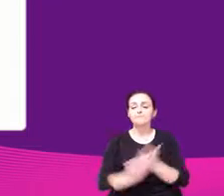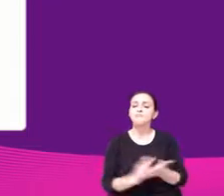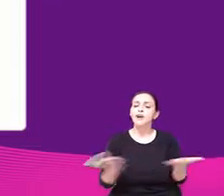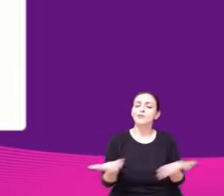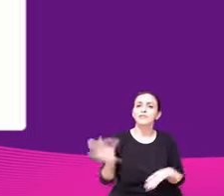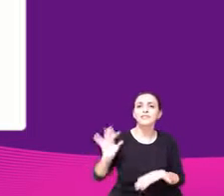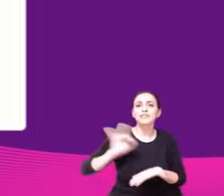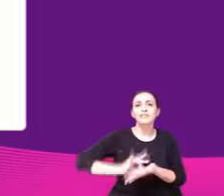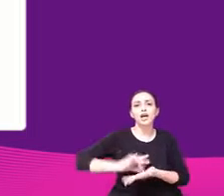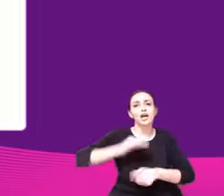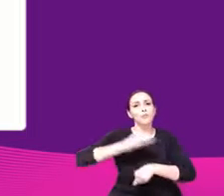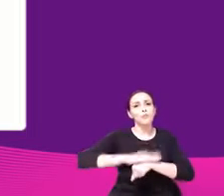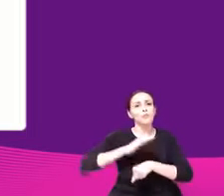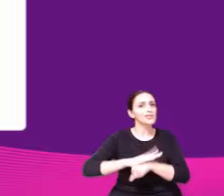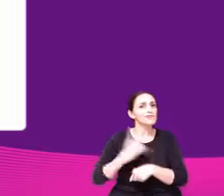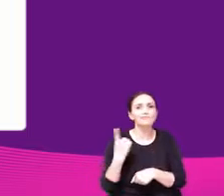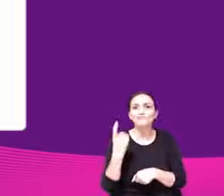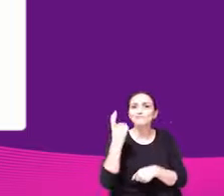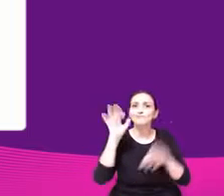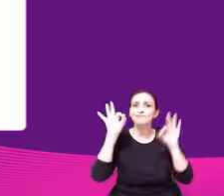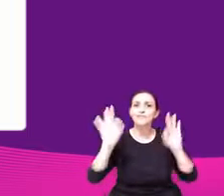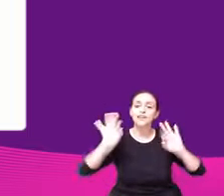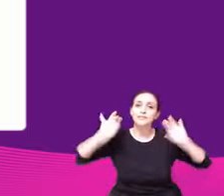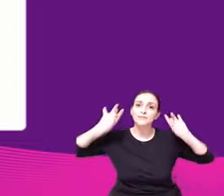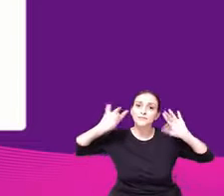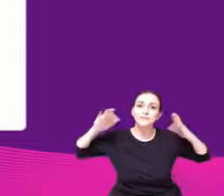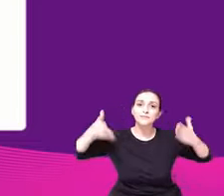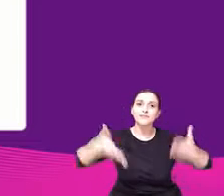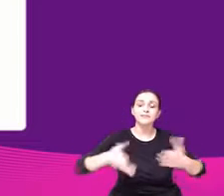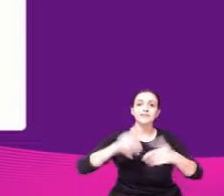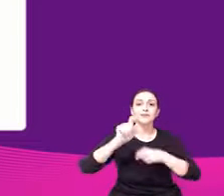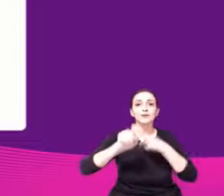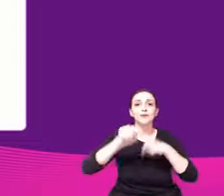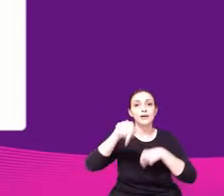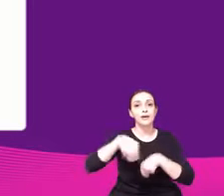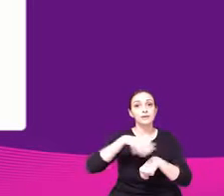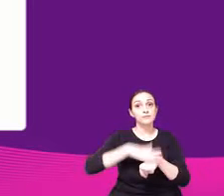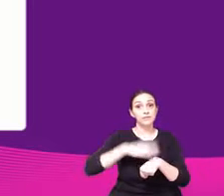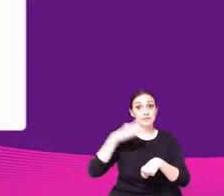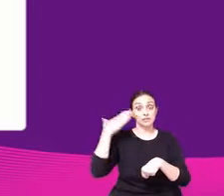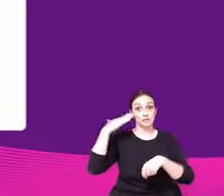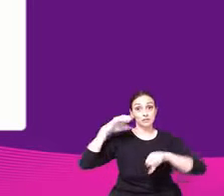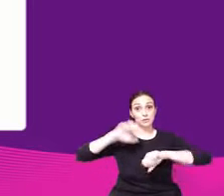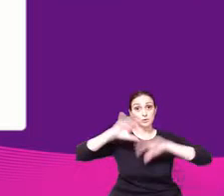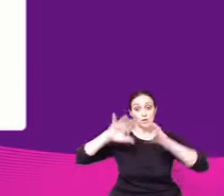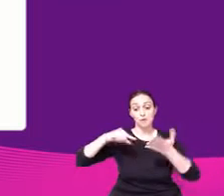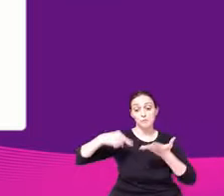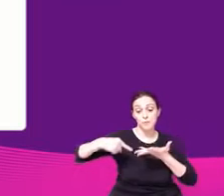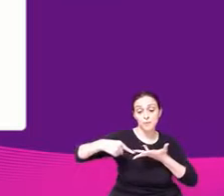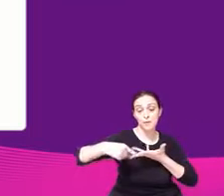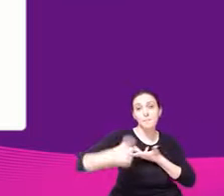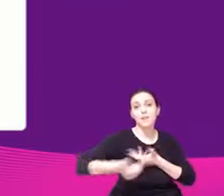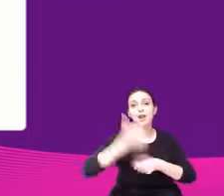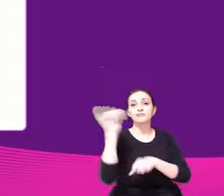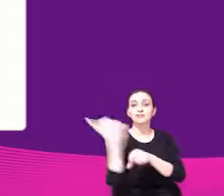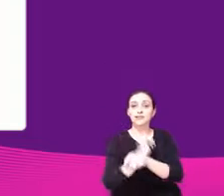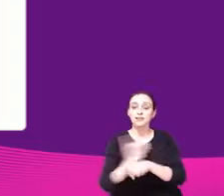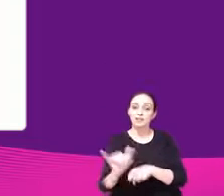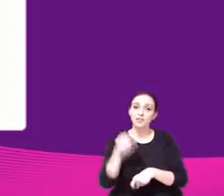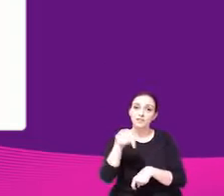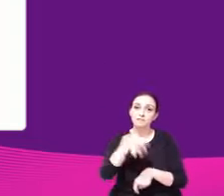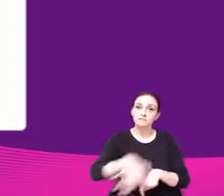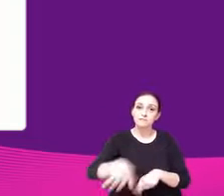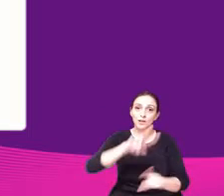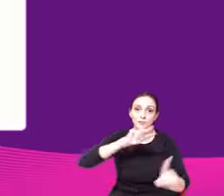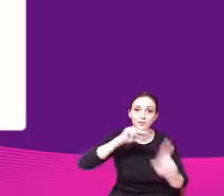momento bem único da especialidade, né, no entendimento de quais são as melhores estratégias, tanto do ponto de vista de